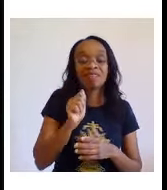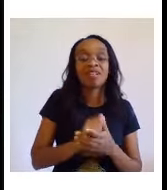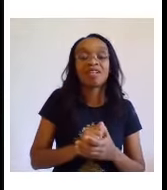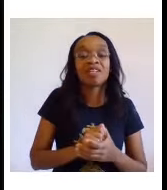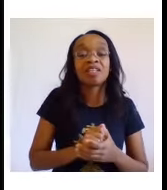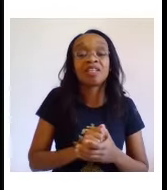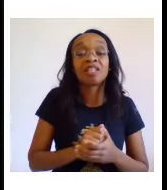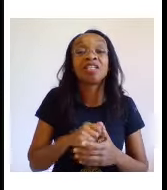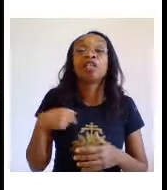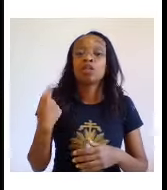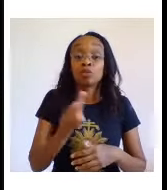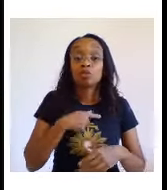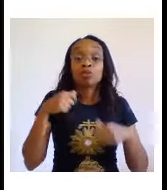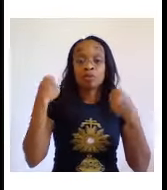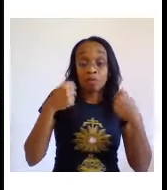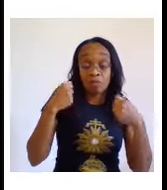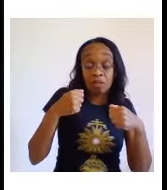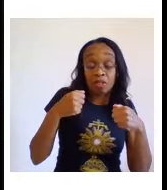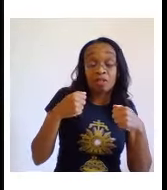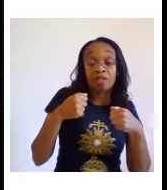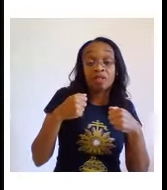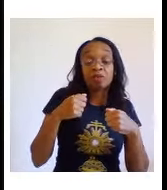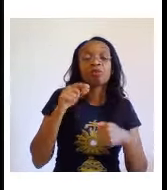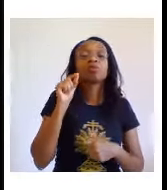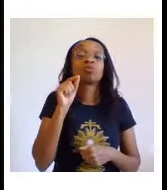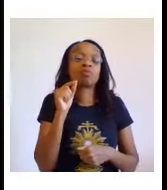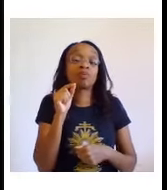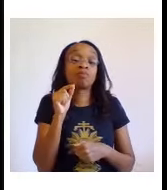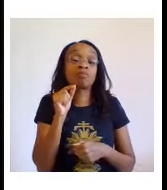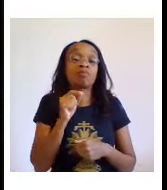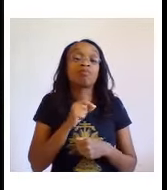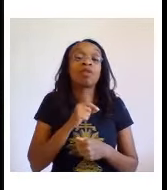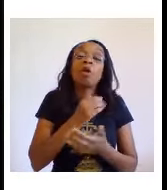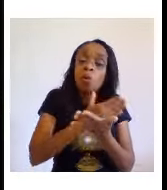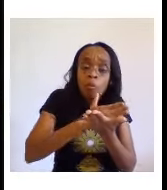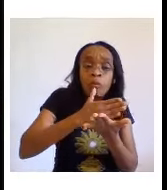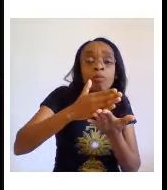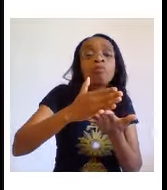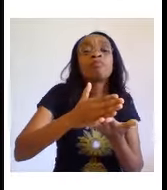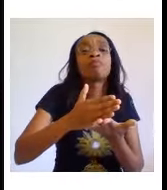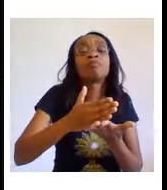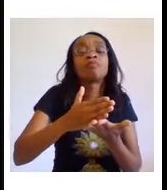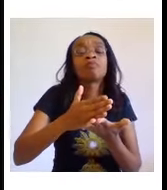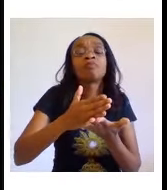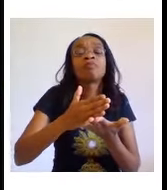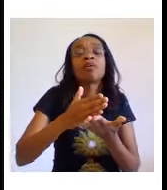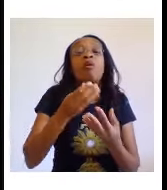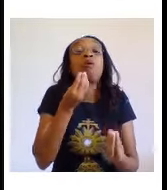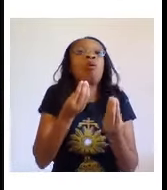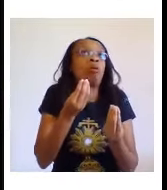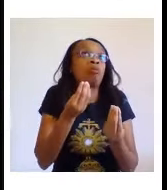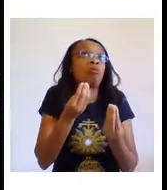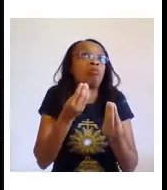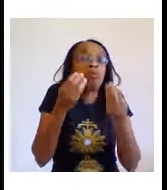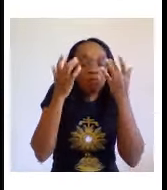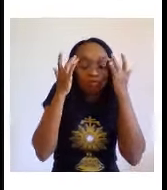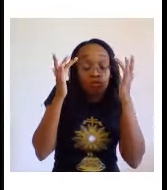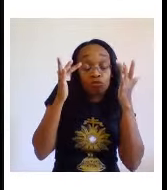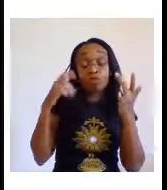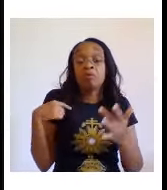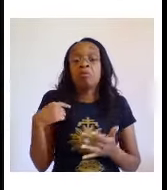a gente precisa, de alguma maneira, começar, né? E eu acho que nós